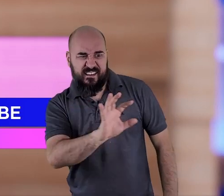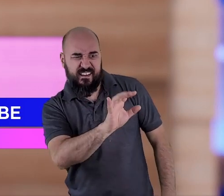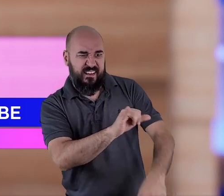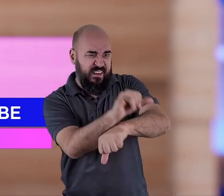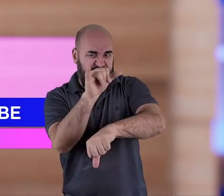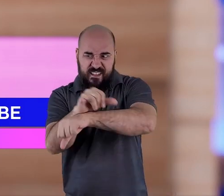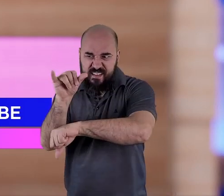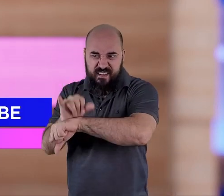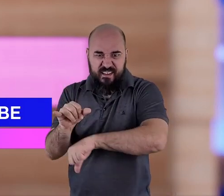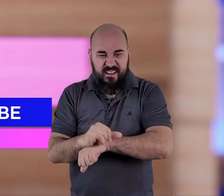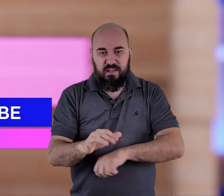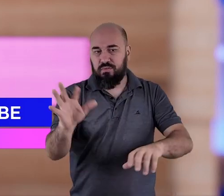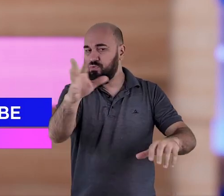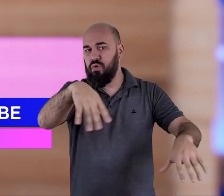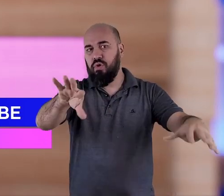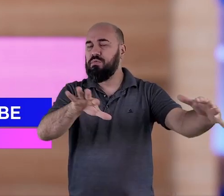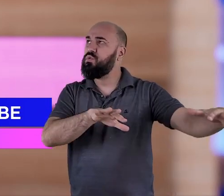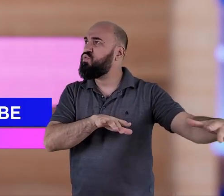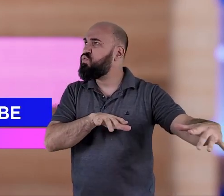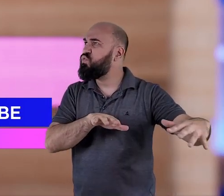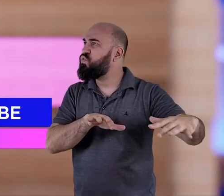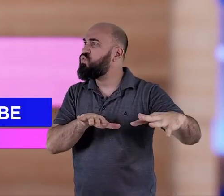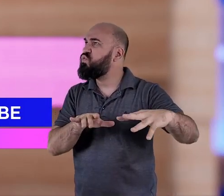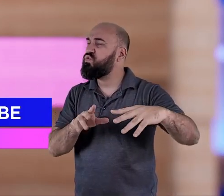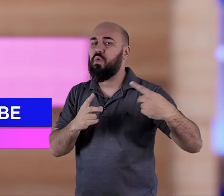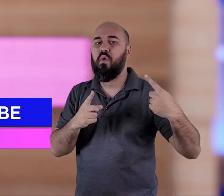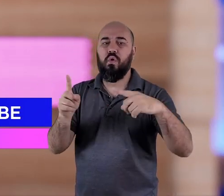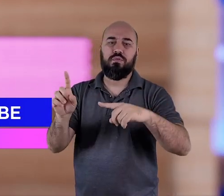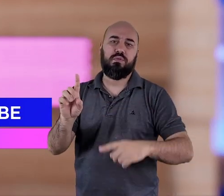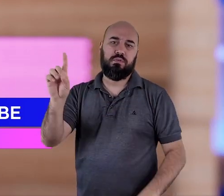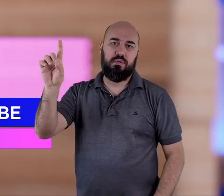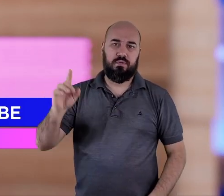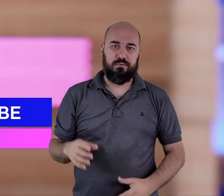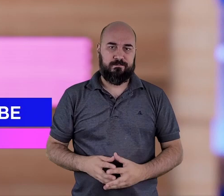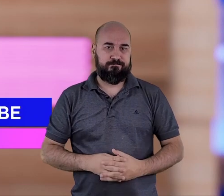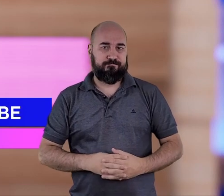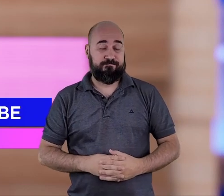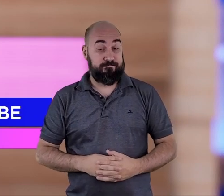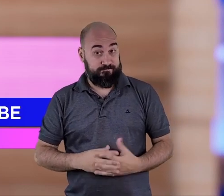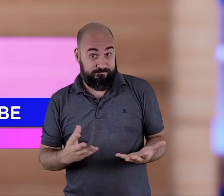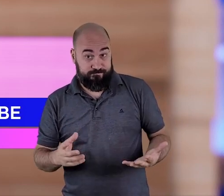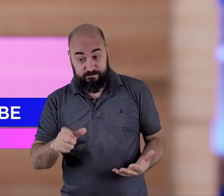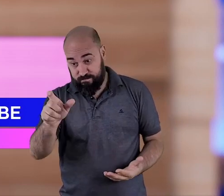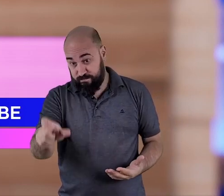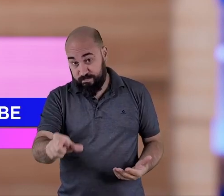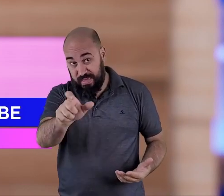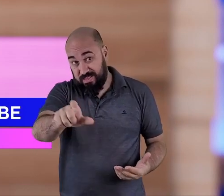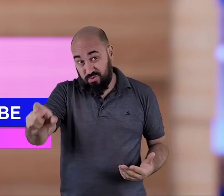Enganador e enganados, com o mesmo caráter. O diabo, portanto,